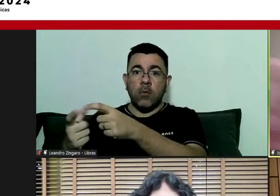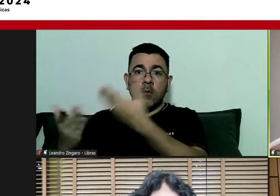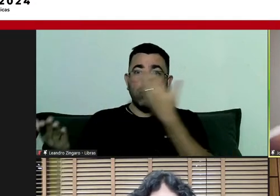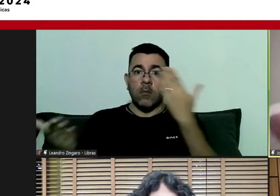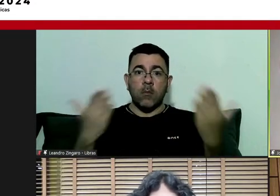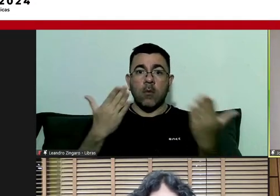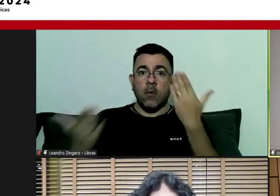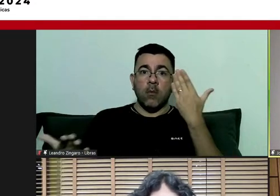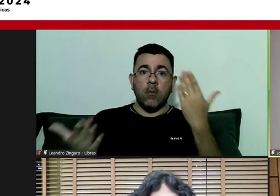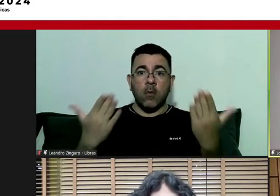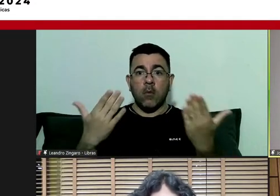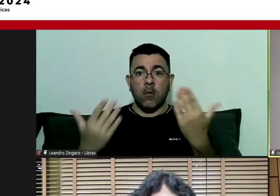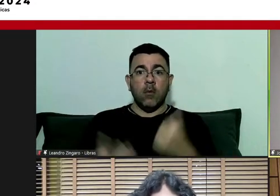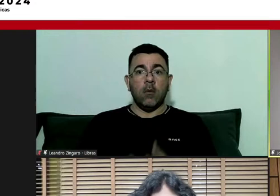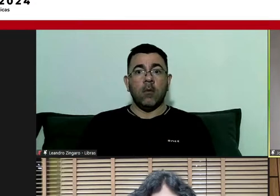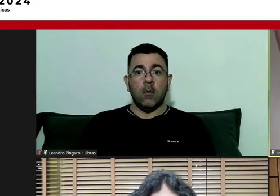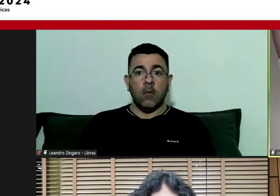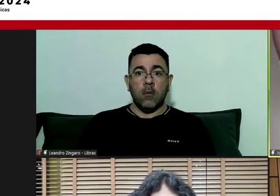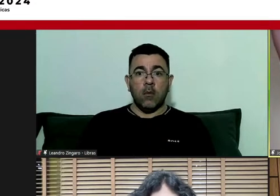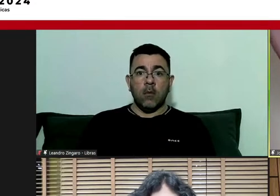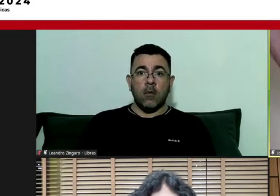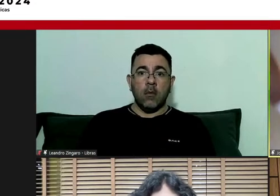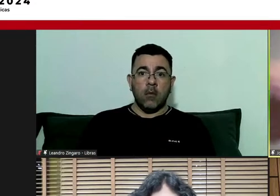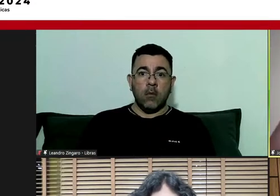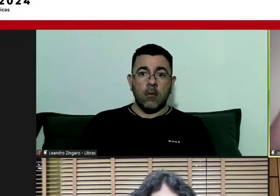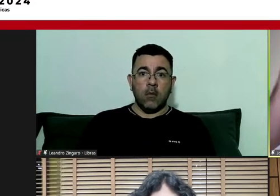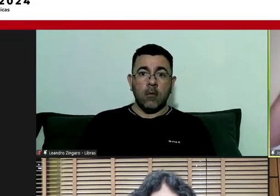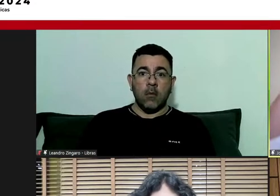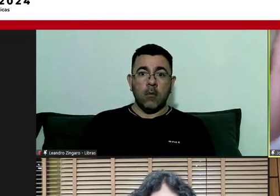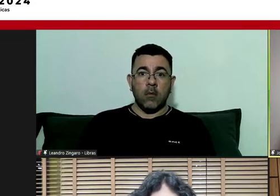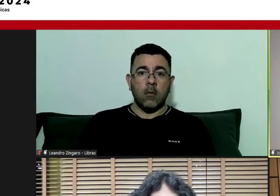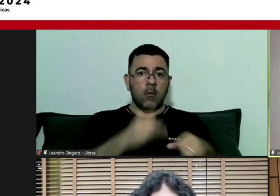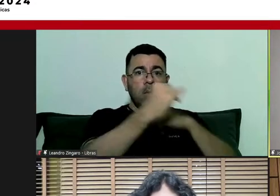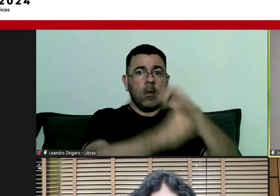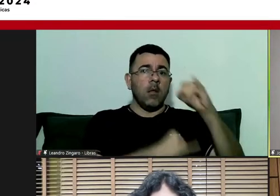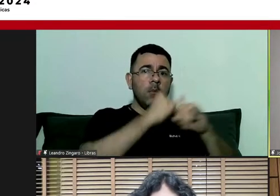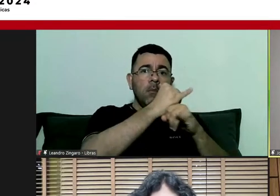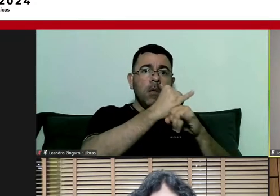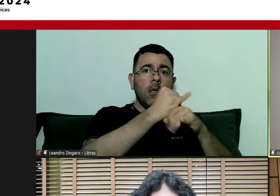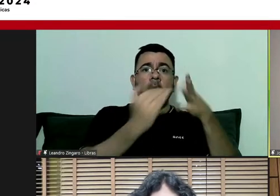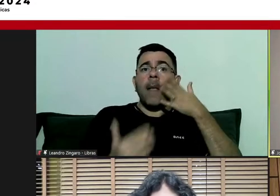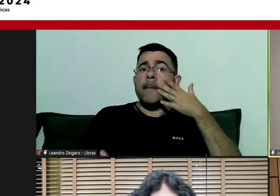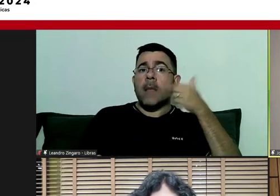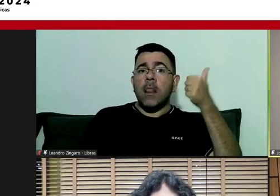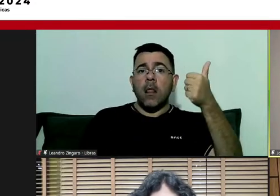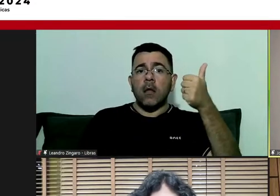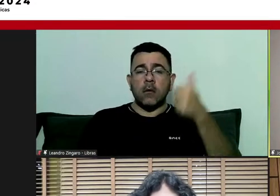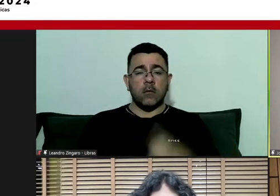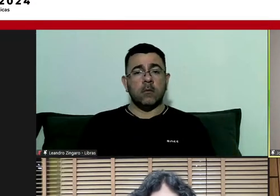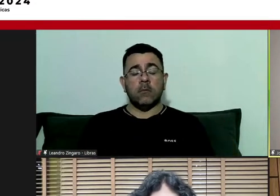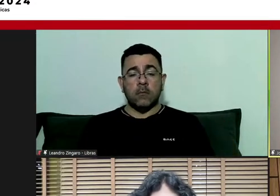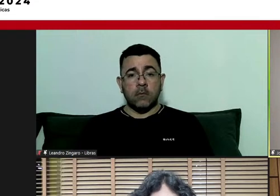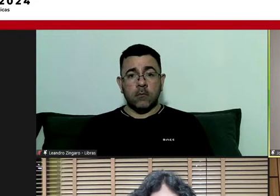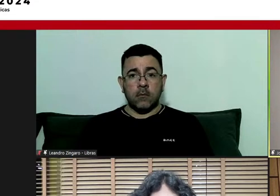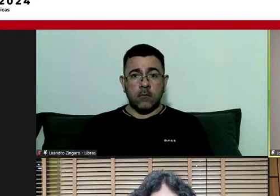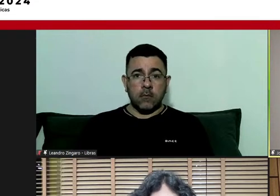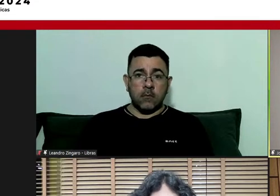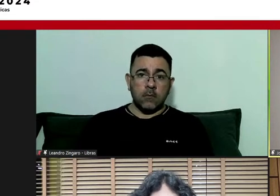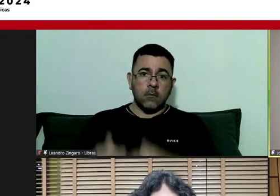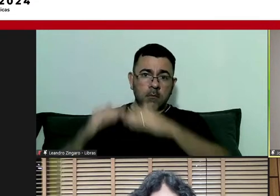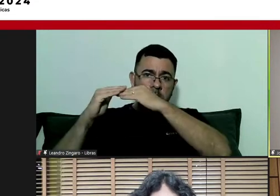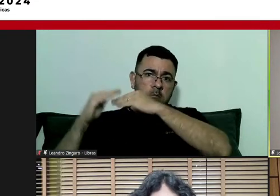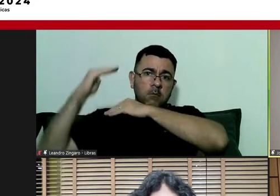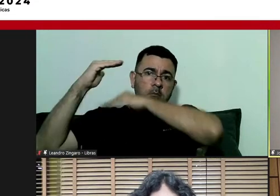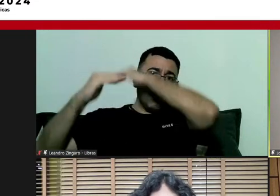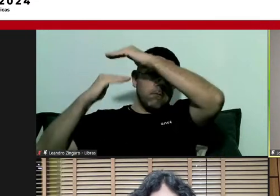agora o digital tem que ser o de ponta tem que ser o melhor e que a gente vai levantando a digamos assim o sarrafo disso né vai sempre